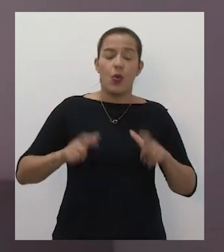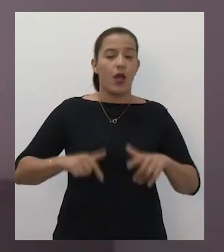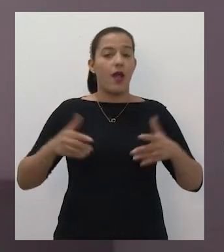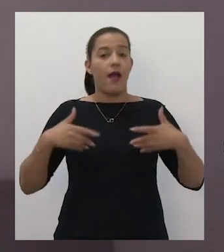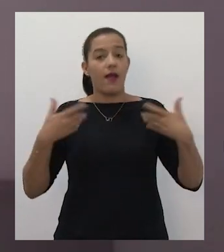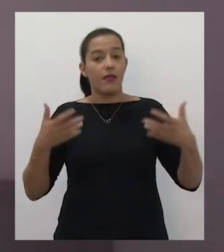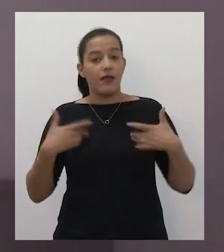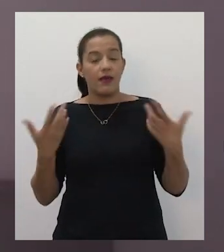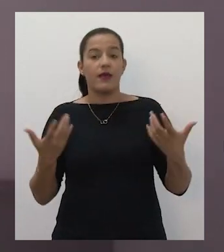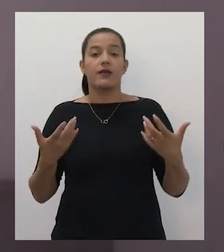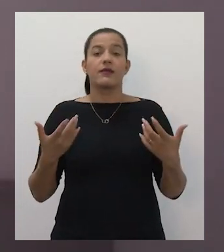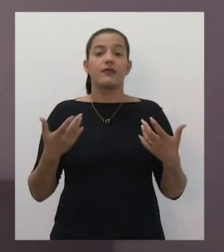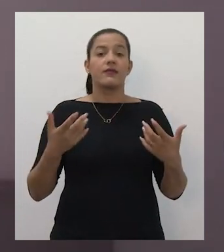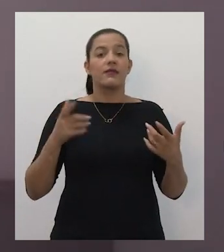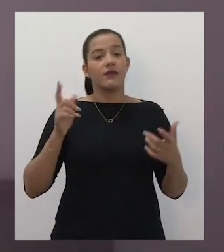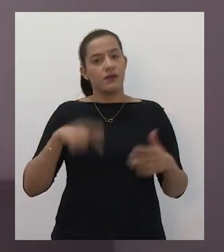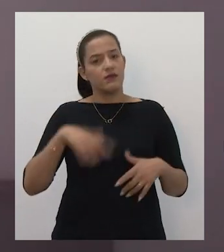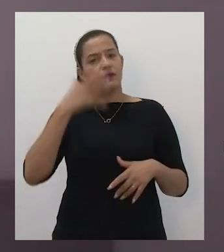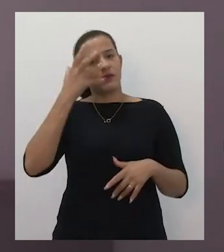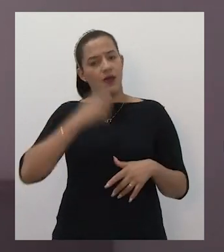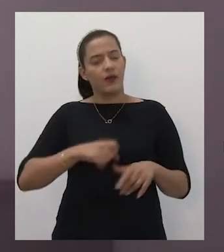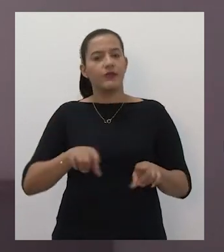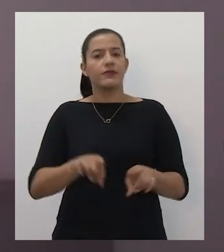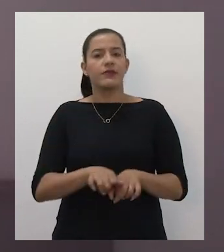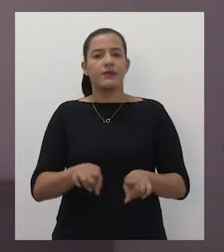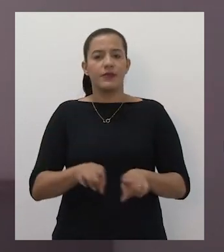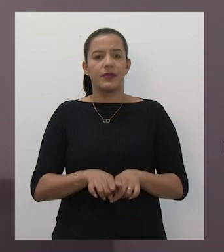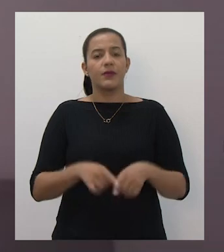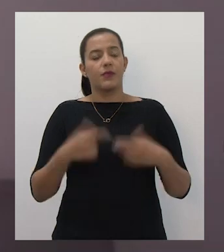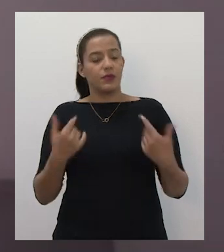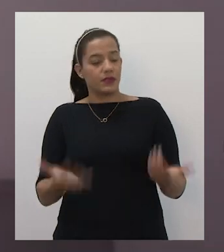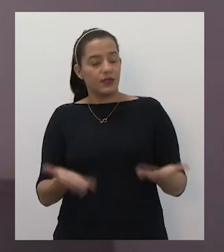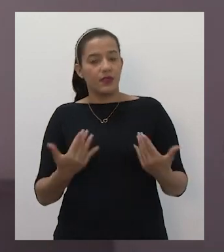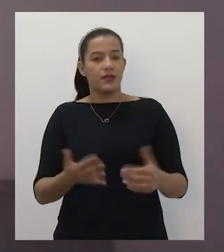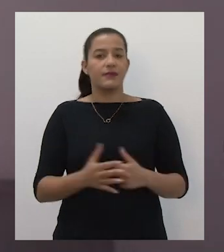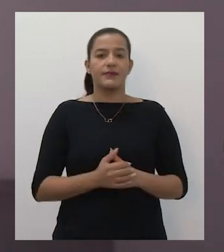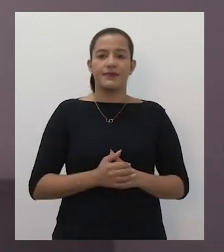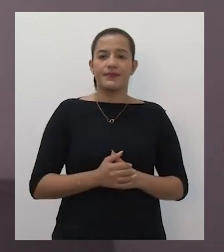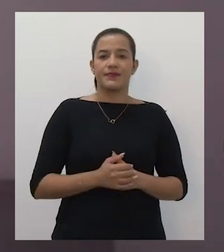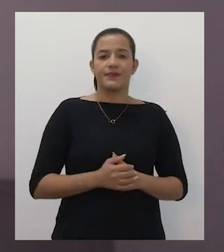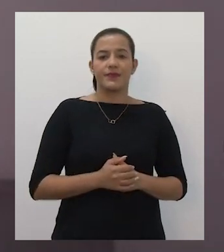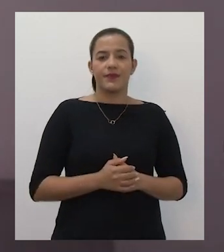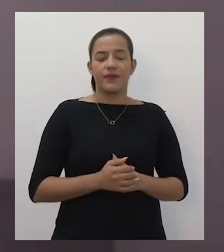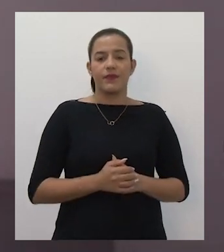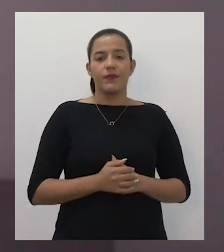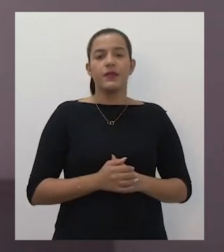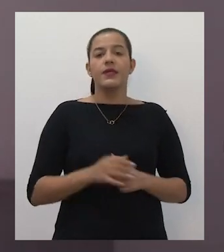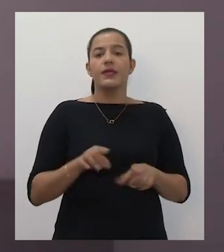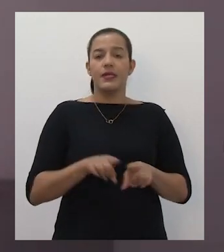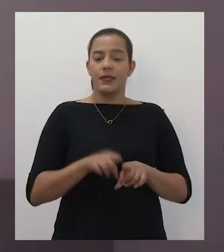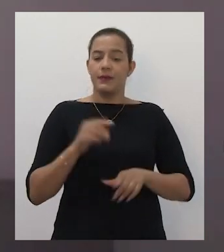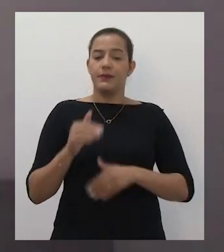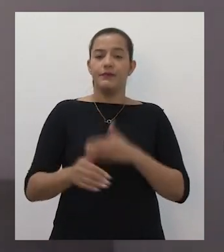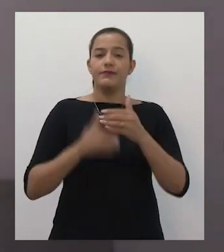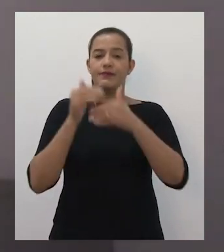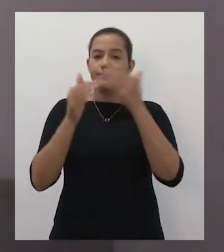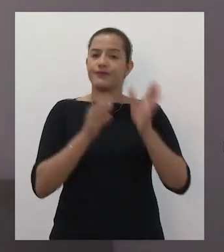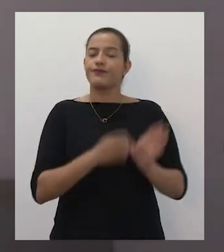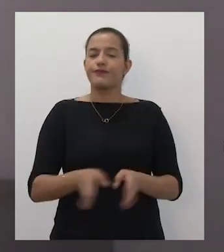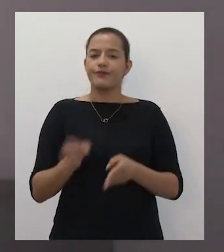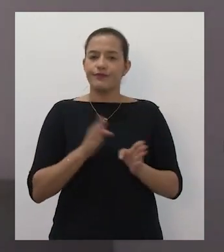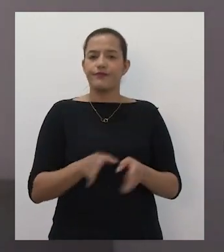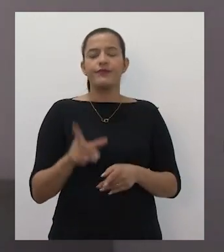mesmo não sendo, que o ambiente pode ser leve mesmo não sendo sério e produtivo também. Isso aí